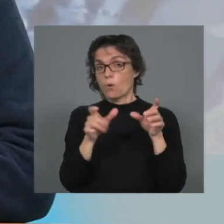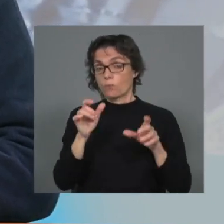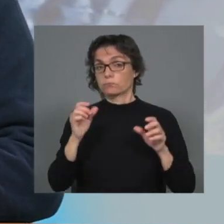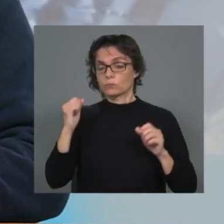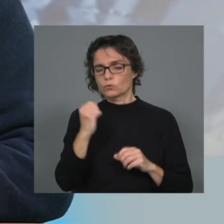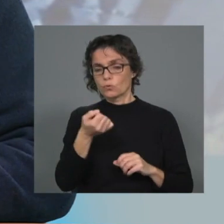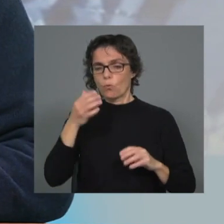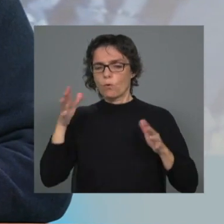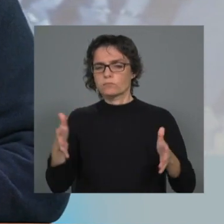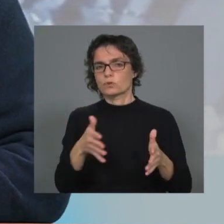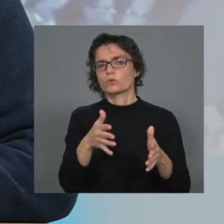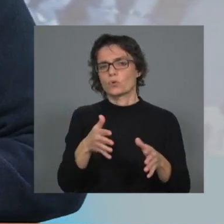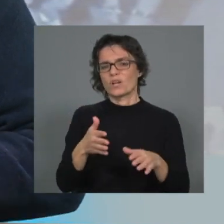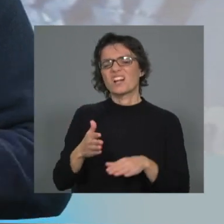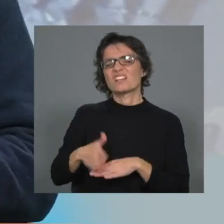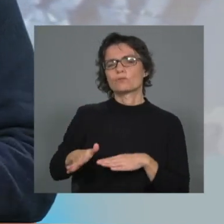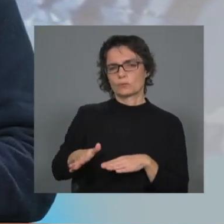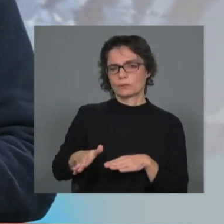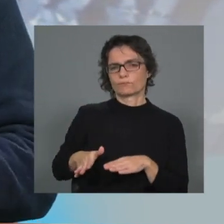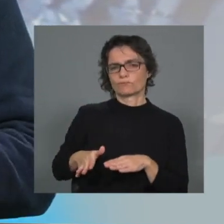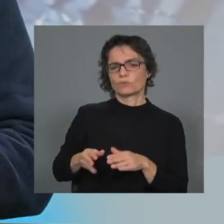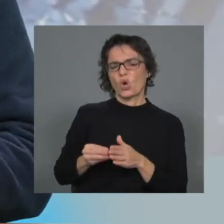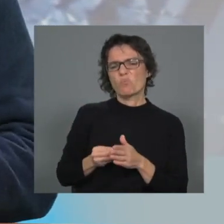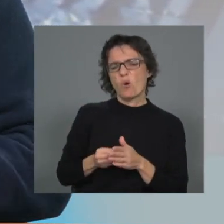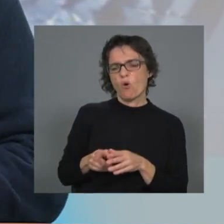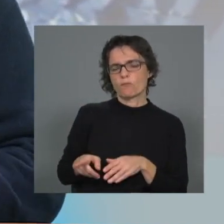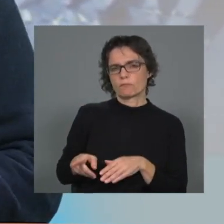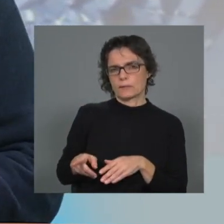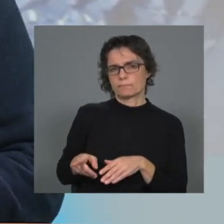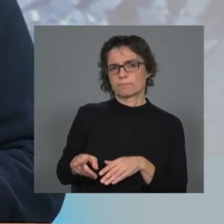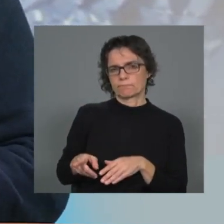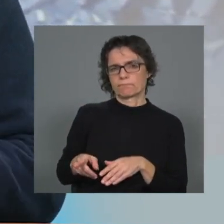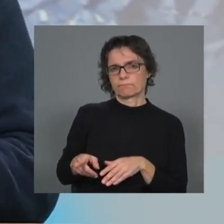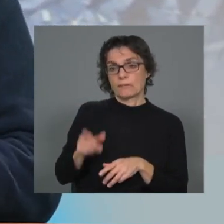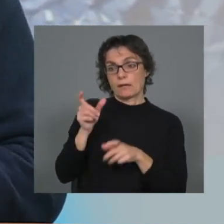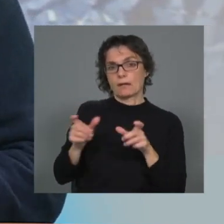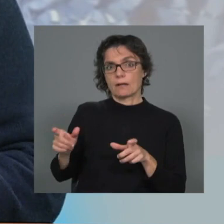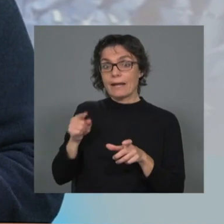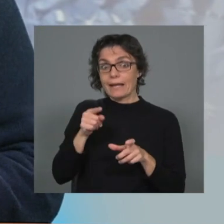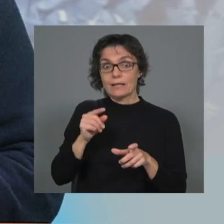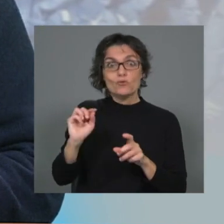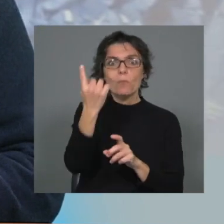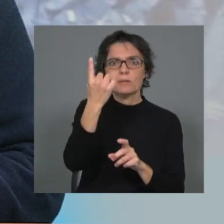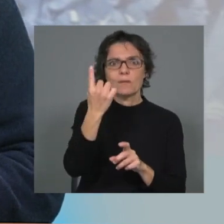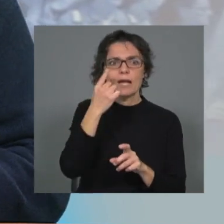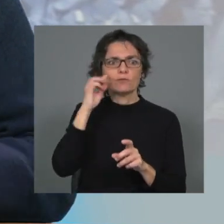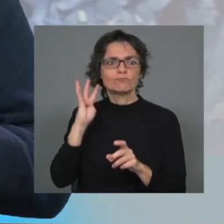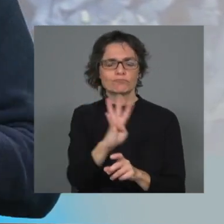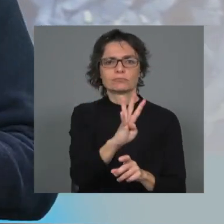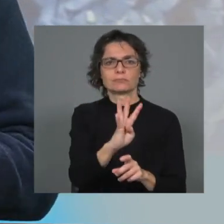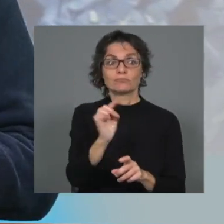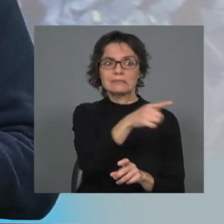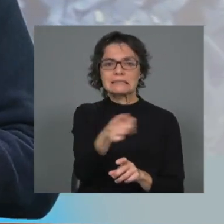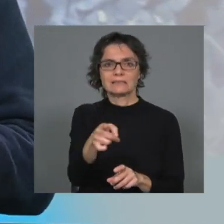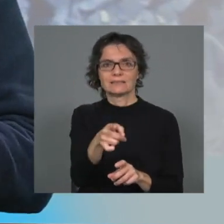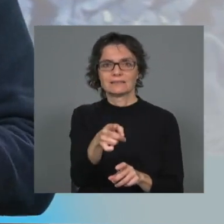marginalizada. Não deixa de ser também curioso que são as primeiras figuras, personagens, a testemunhar o nascimento de Jesus,